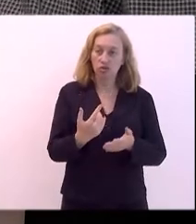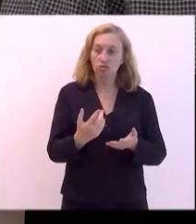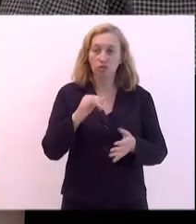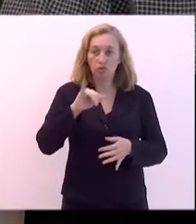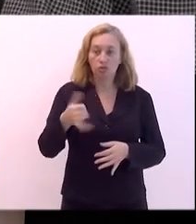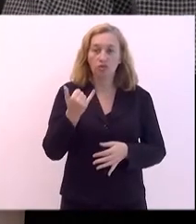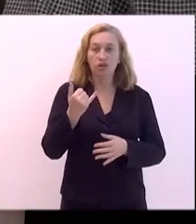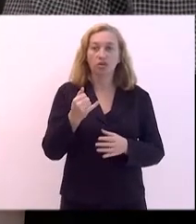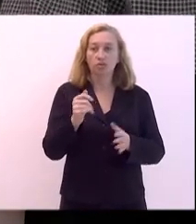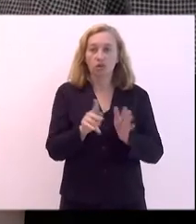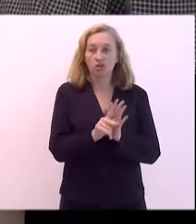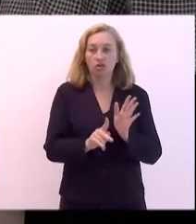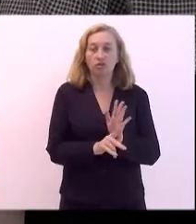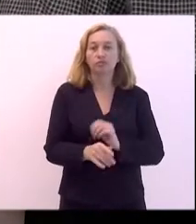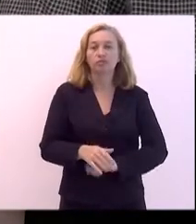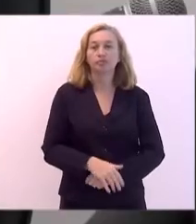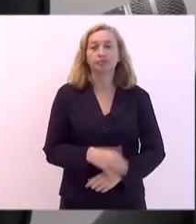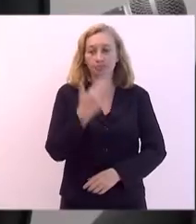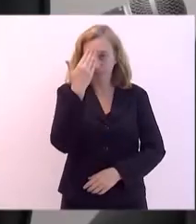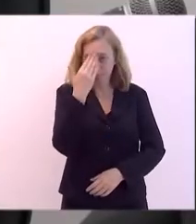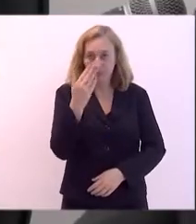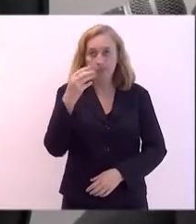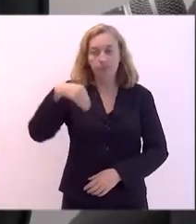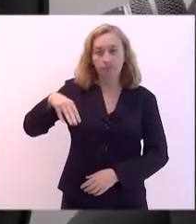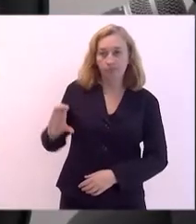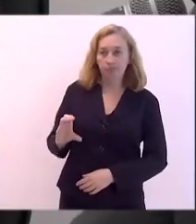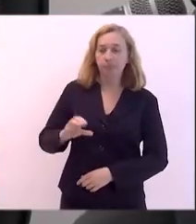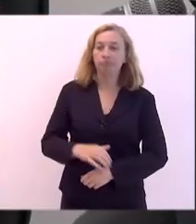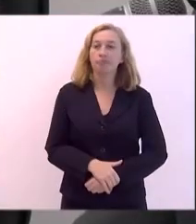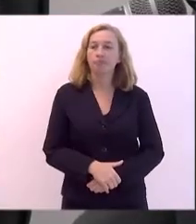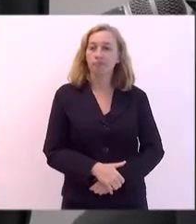projeto. Obrigado, Mink.